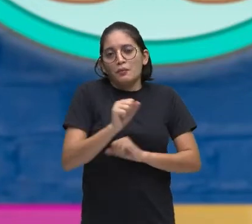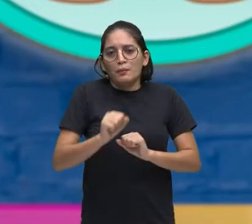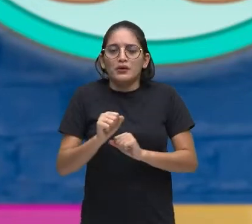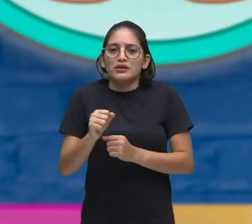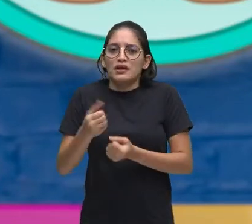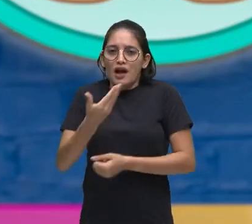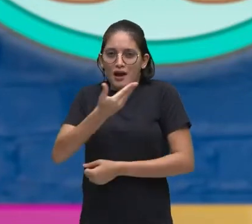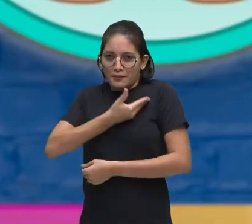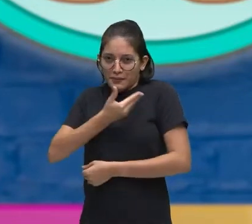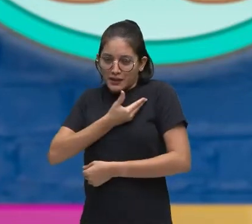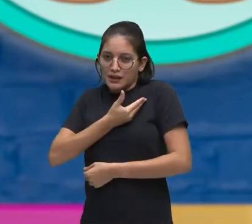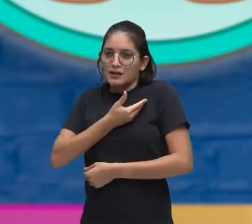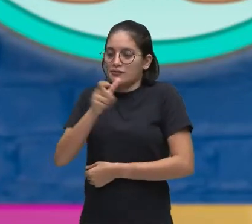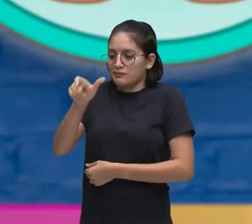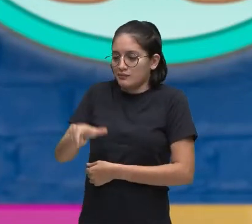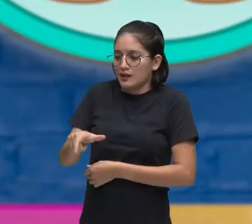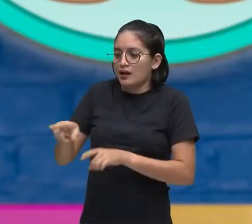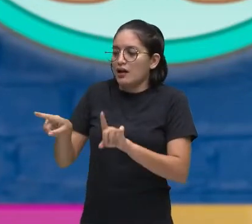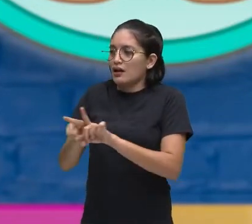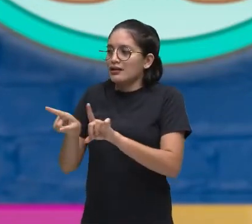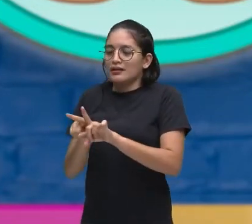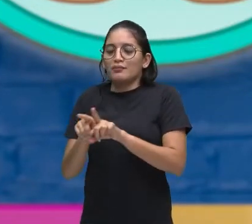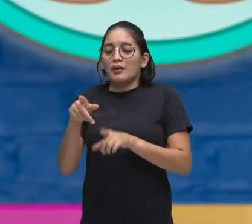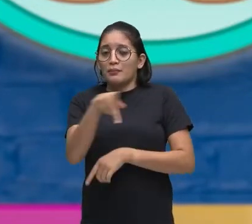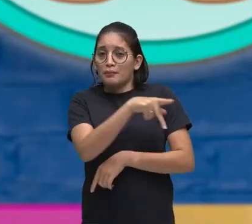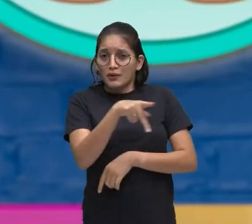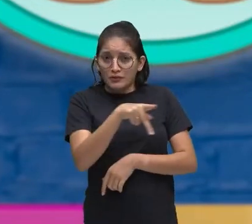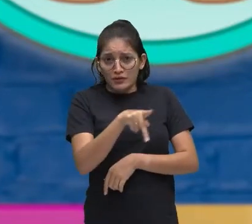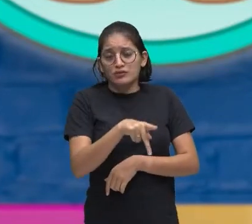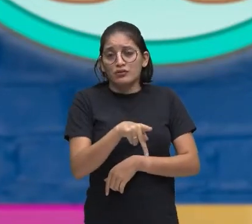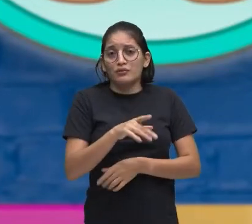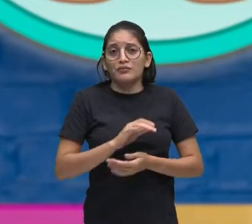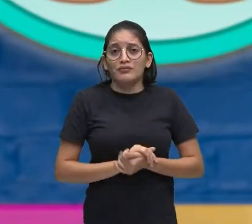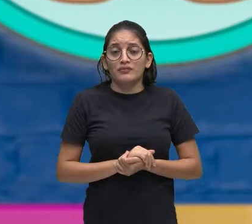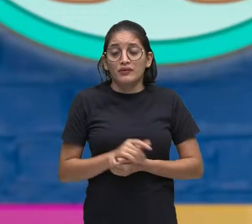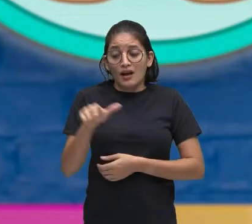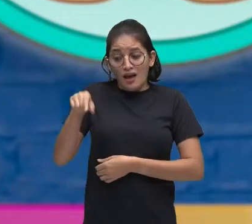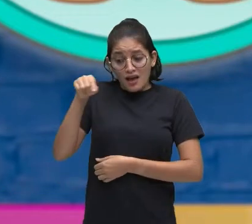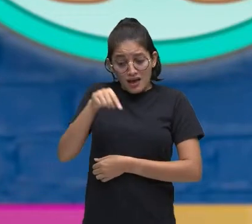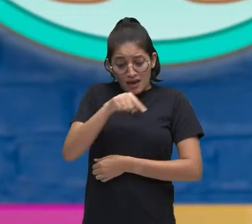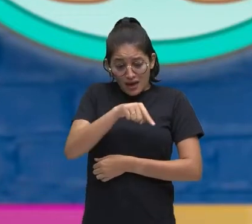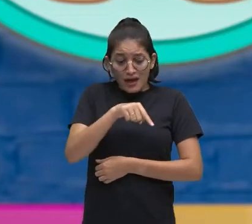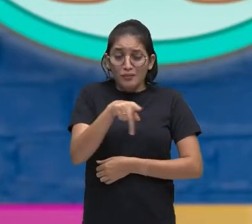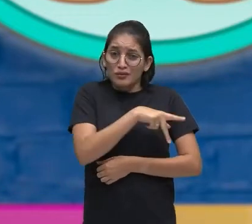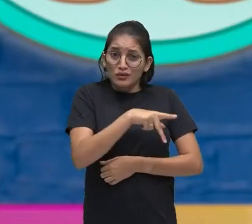seu colega, pode ser o seu professor. Assim como a professora,